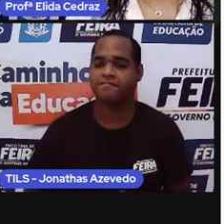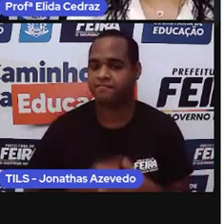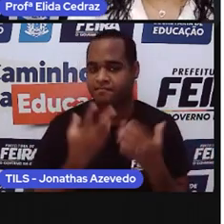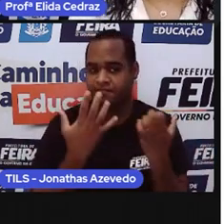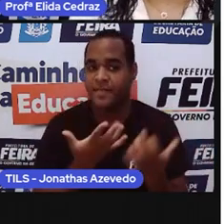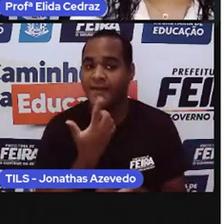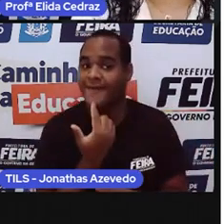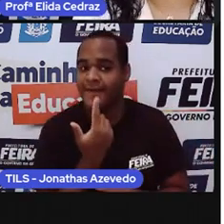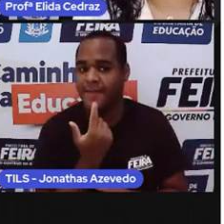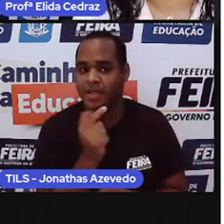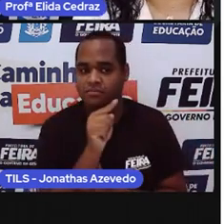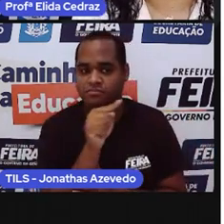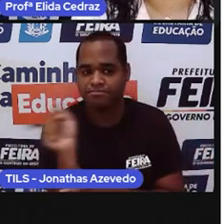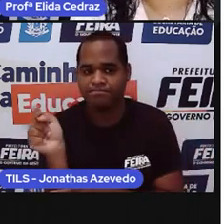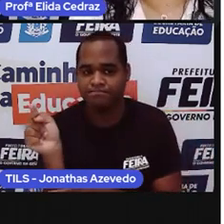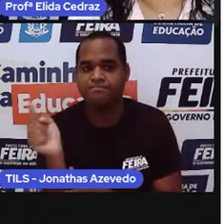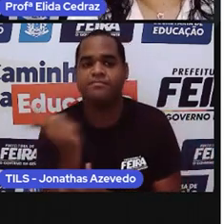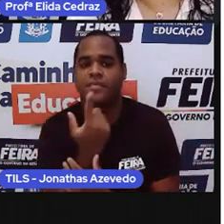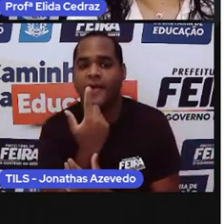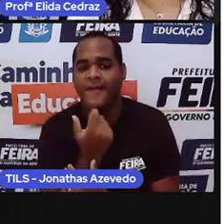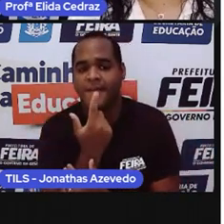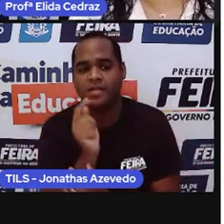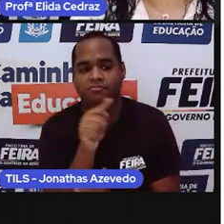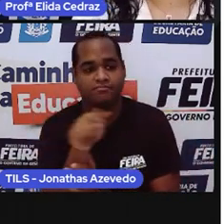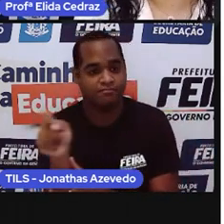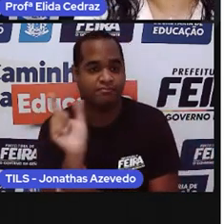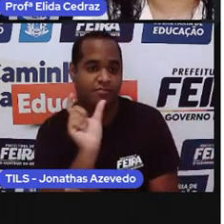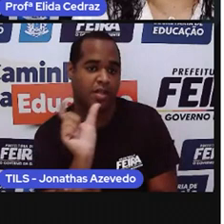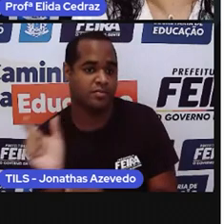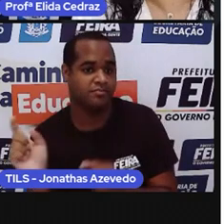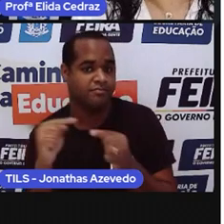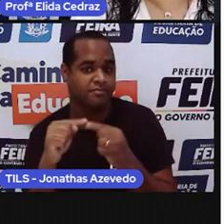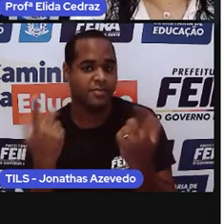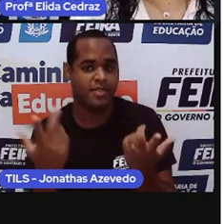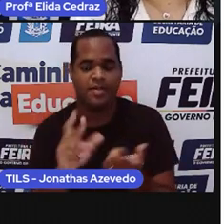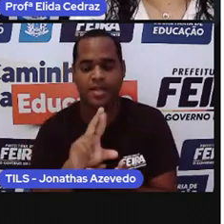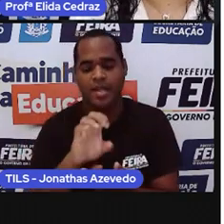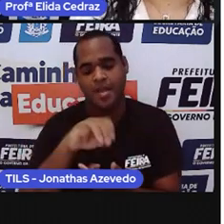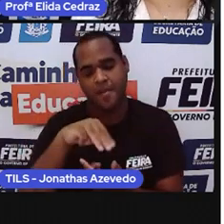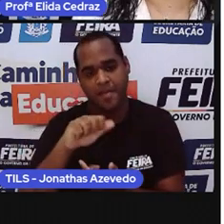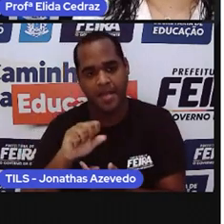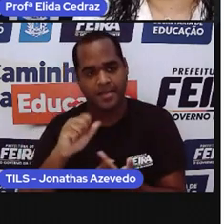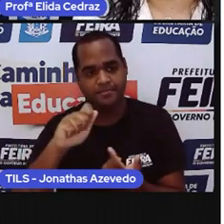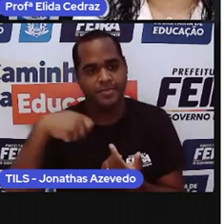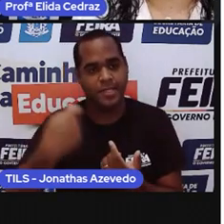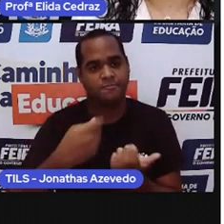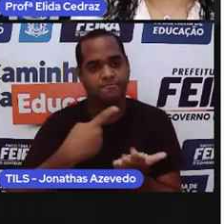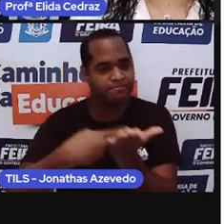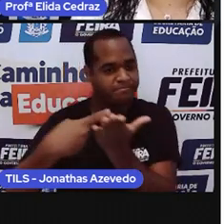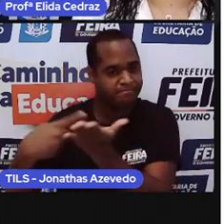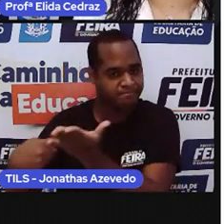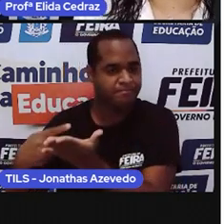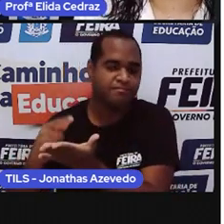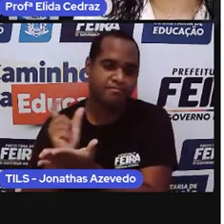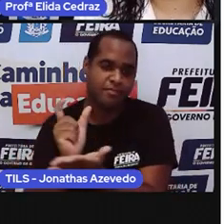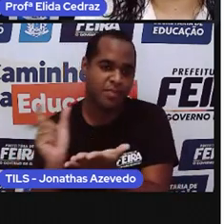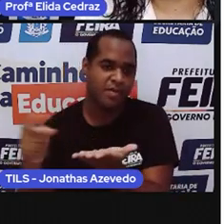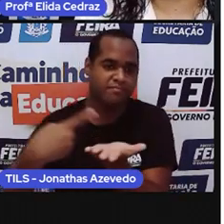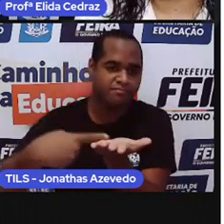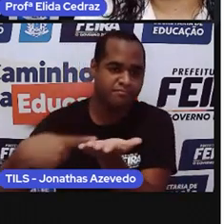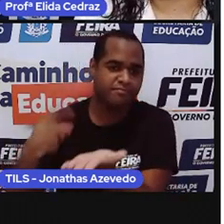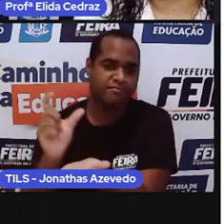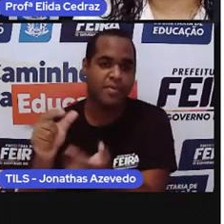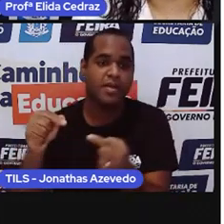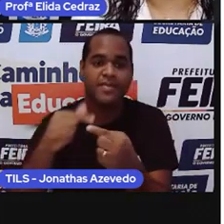sabe, as palavras destacadas em vermelho são as rimas, as palavras que têm a